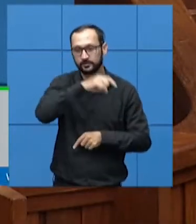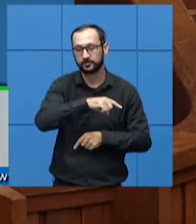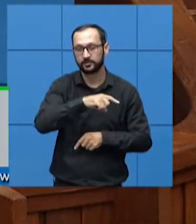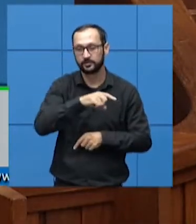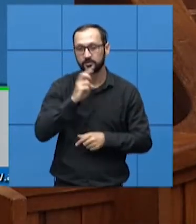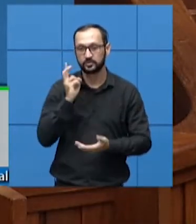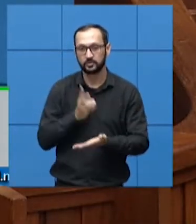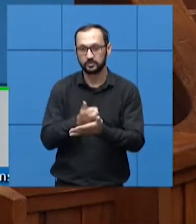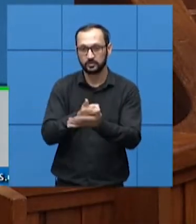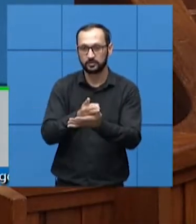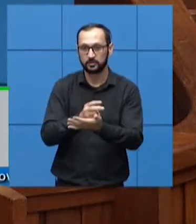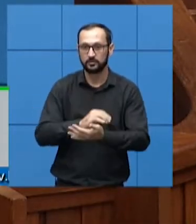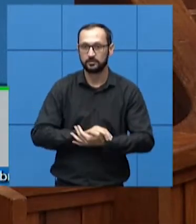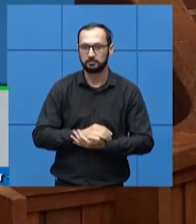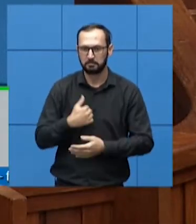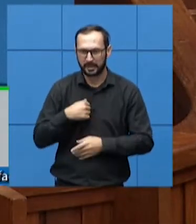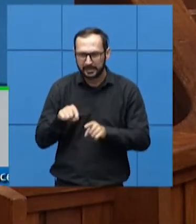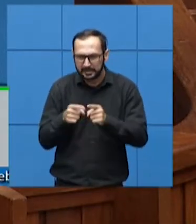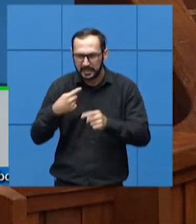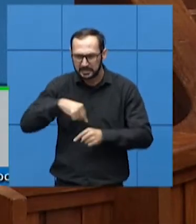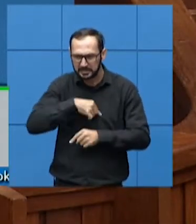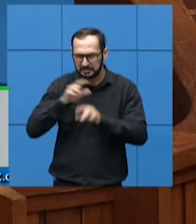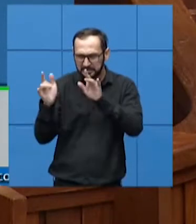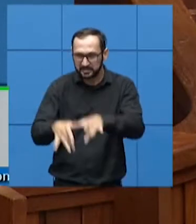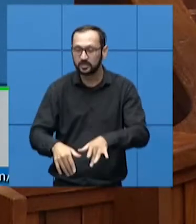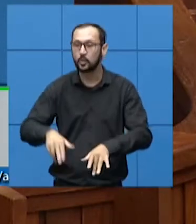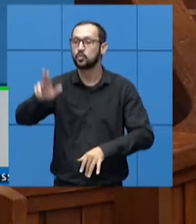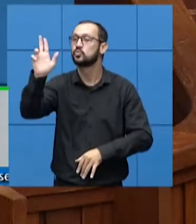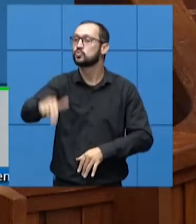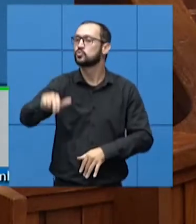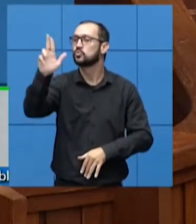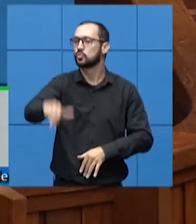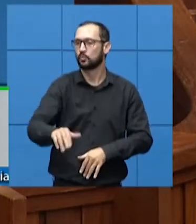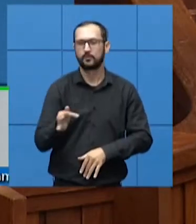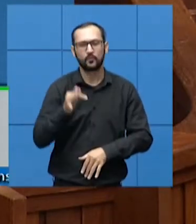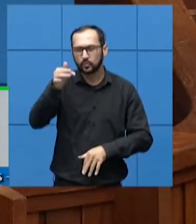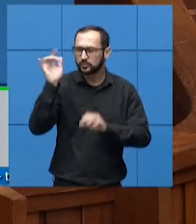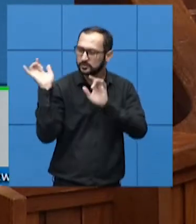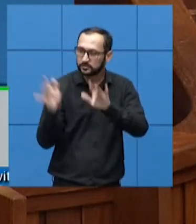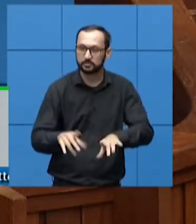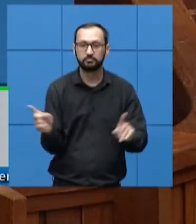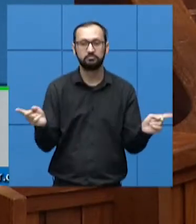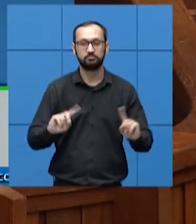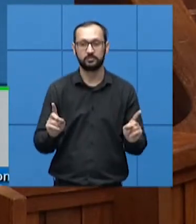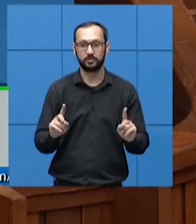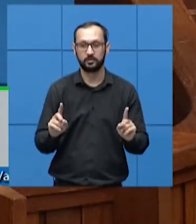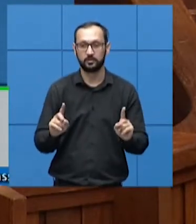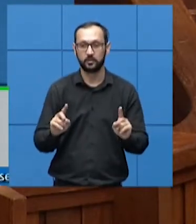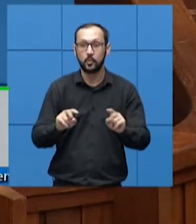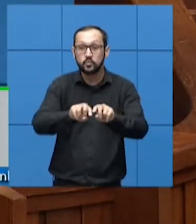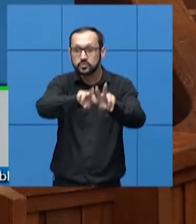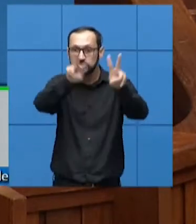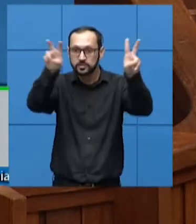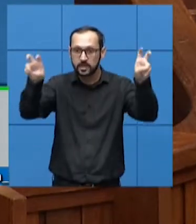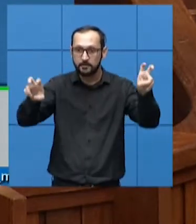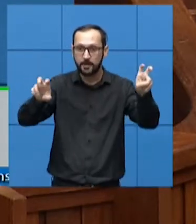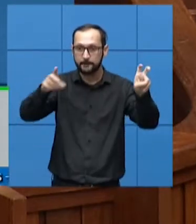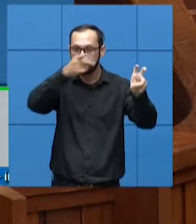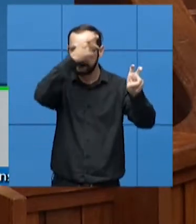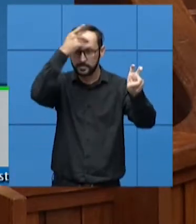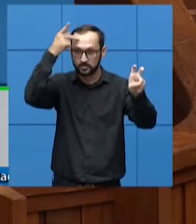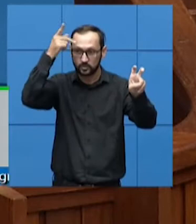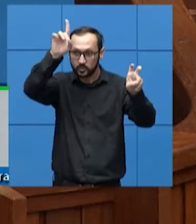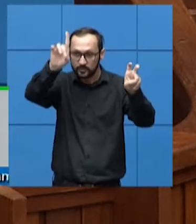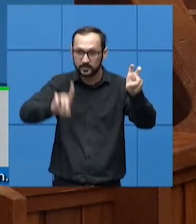gente continuar. Mas nós nunca desistimos e, com certeza, não desistiremos. A causa da pessoa com deficiência diz respeito